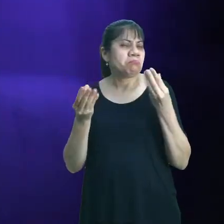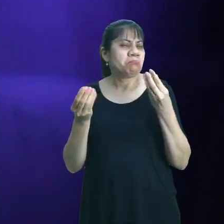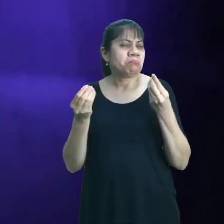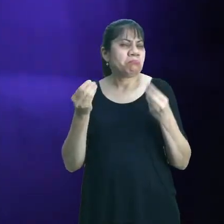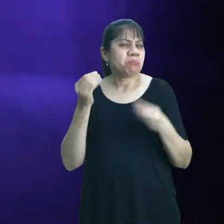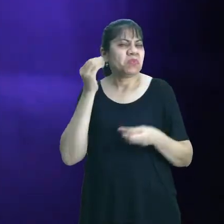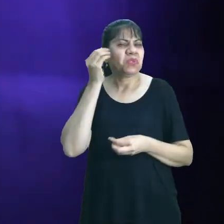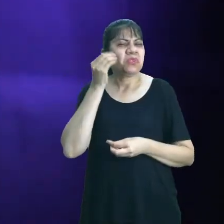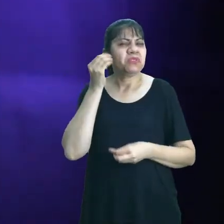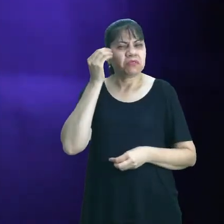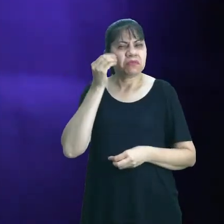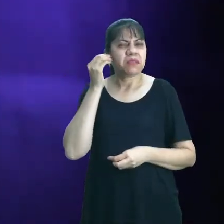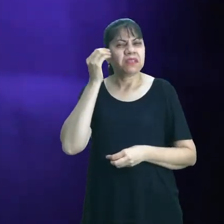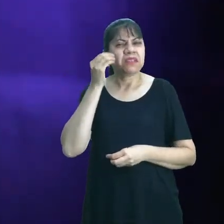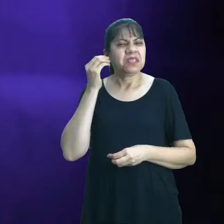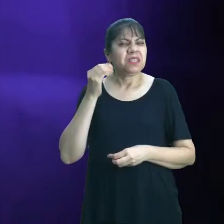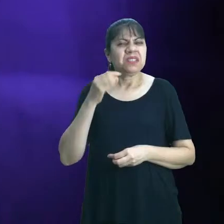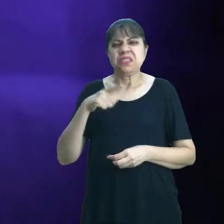queria.